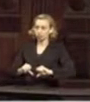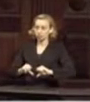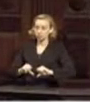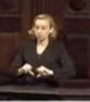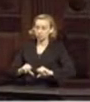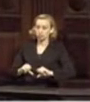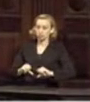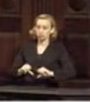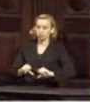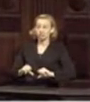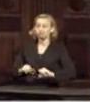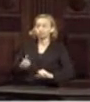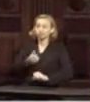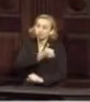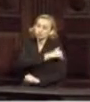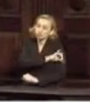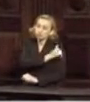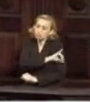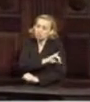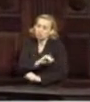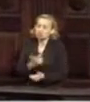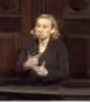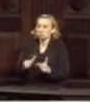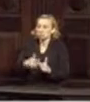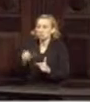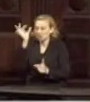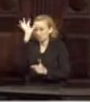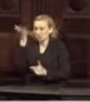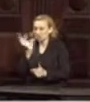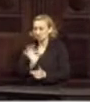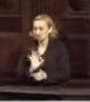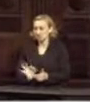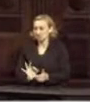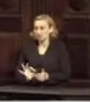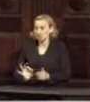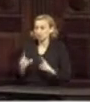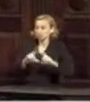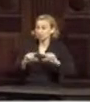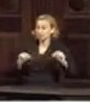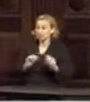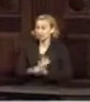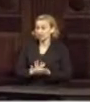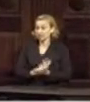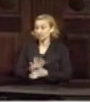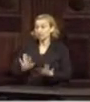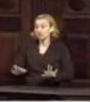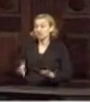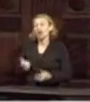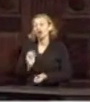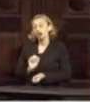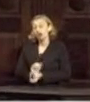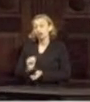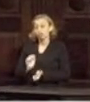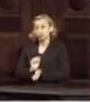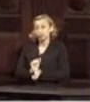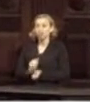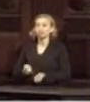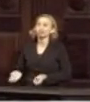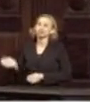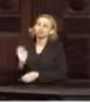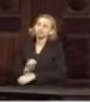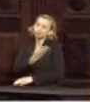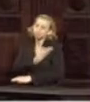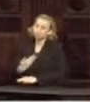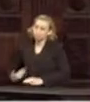de Brasília, sem que os nossos problemas sejam resolvidos. Espero que o governo do Estado possa dar uma posição